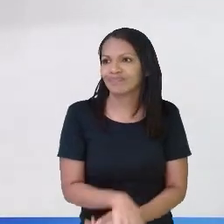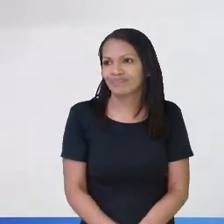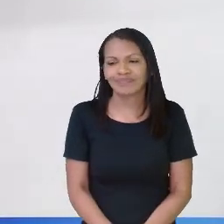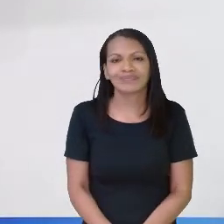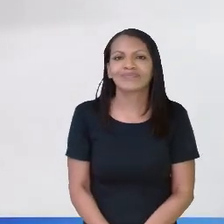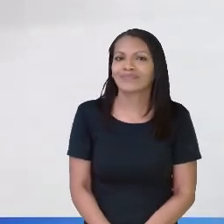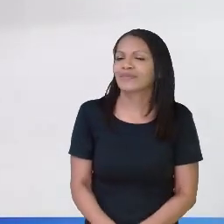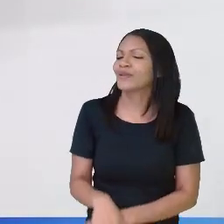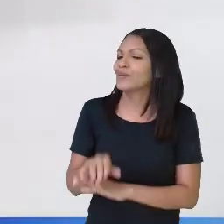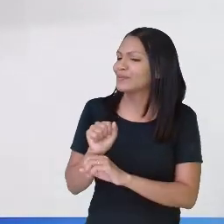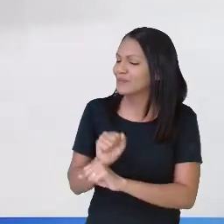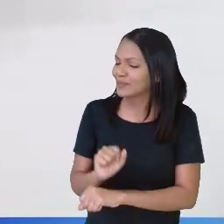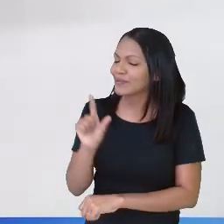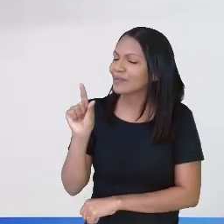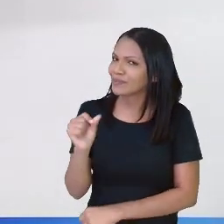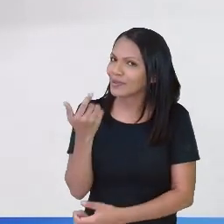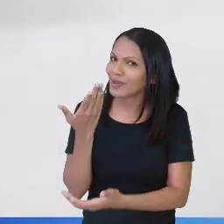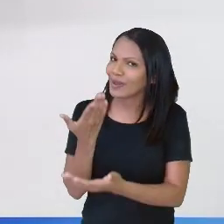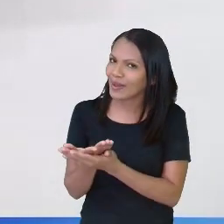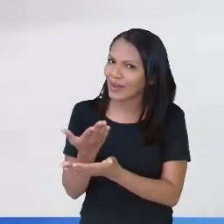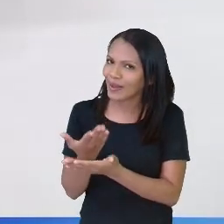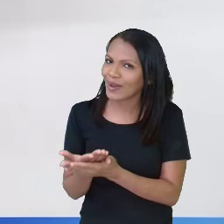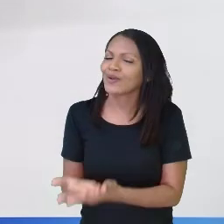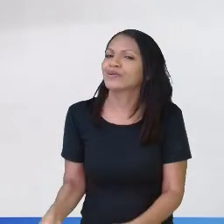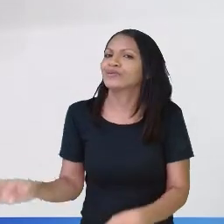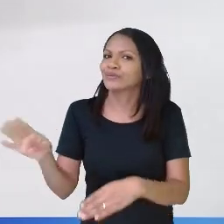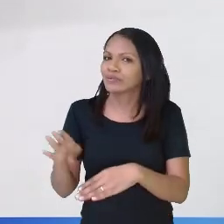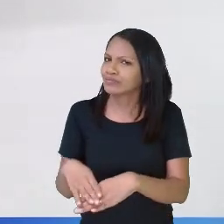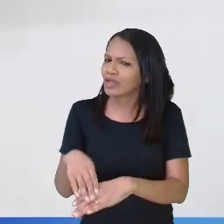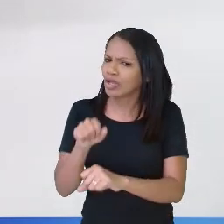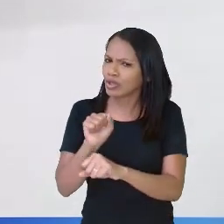peixe dela, mas daqui a pouco a aula de matemática,